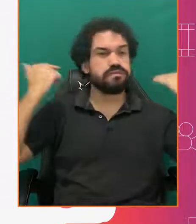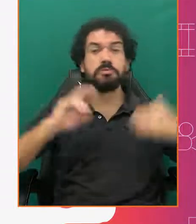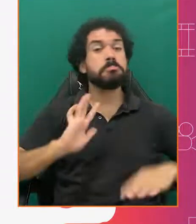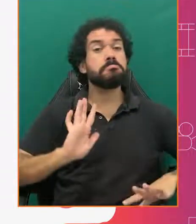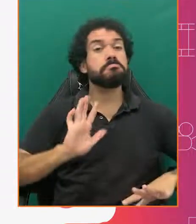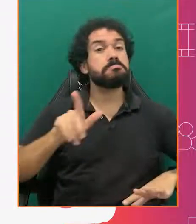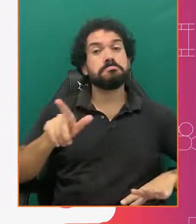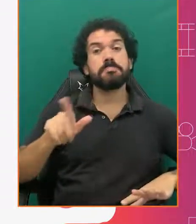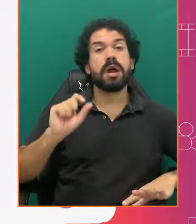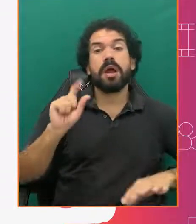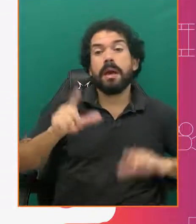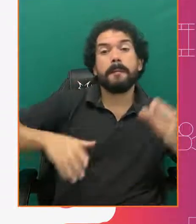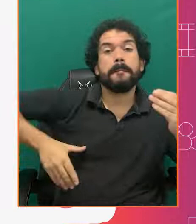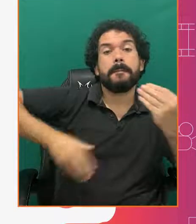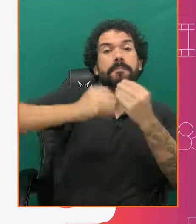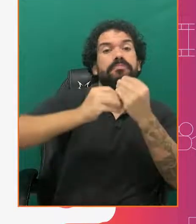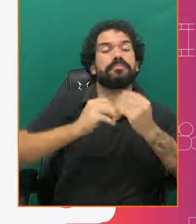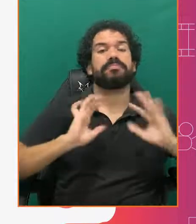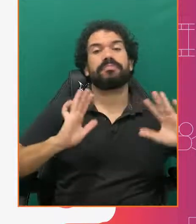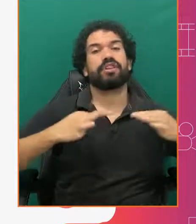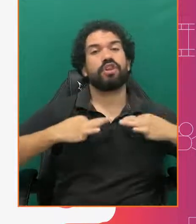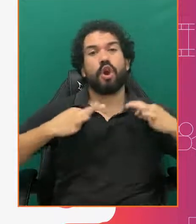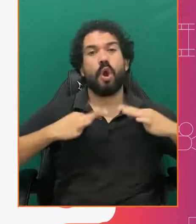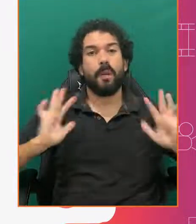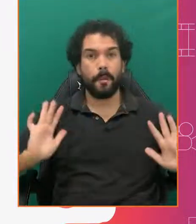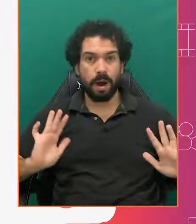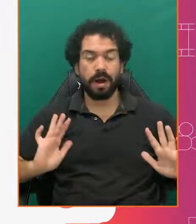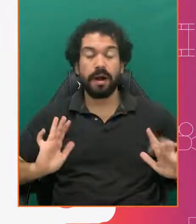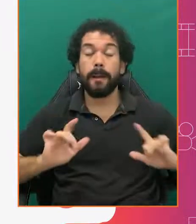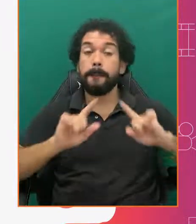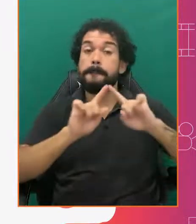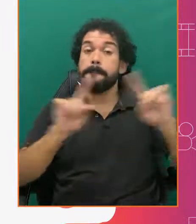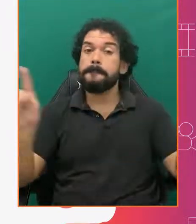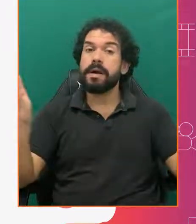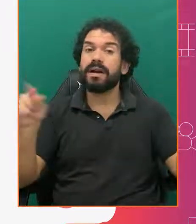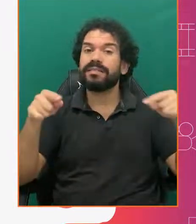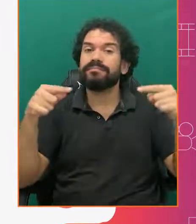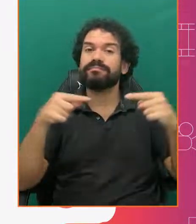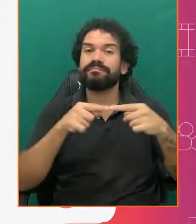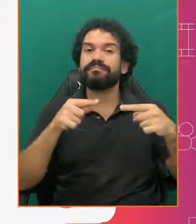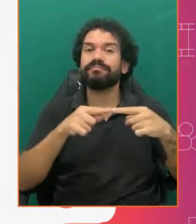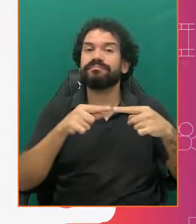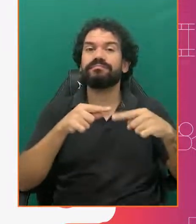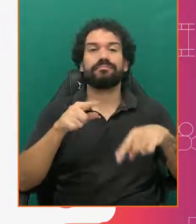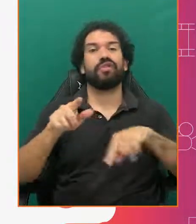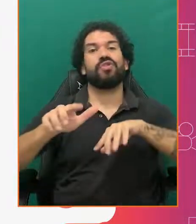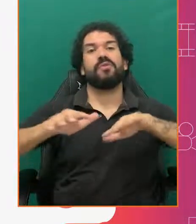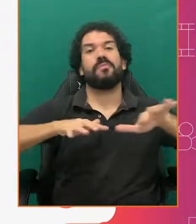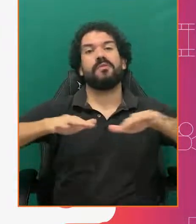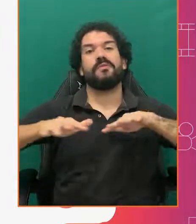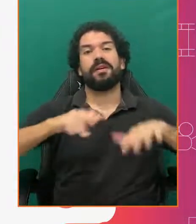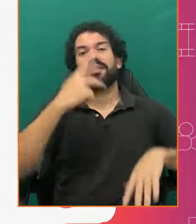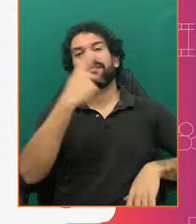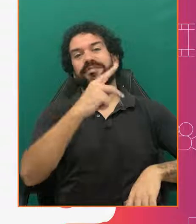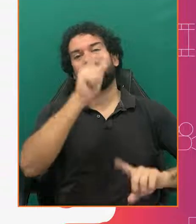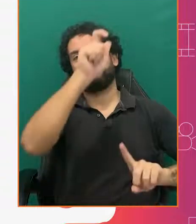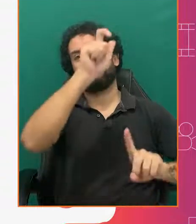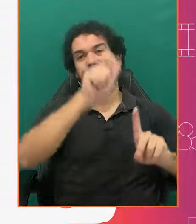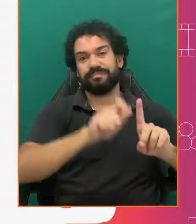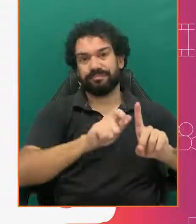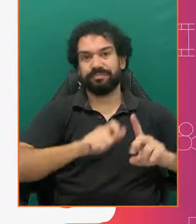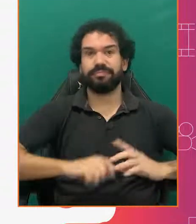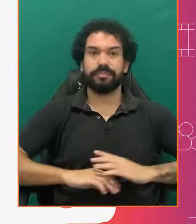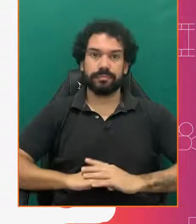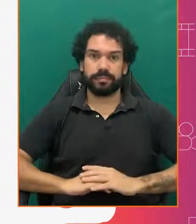simplesmente tem uma capa, é um acessório, mas ela vai reagir aos movimentos que o